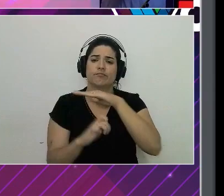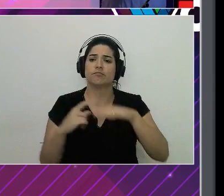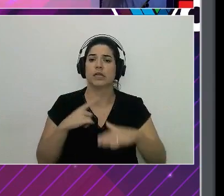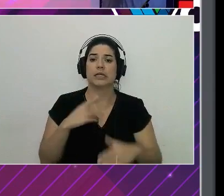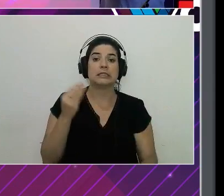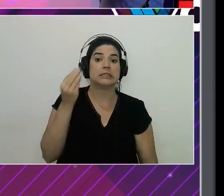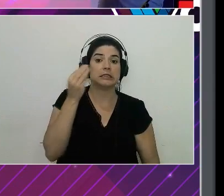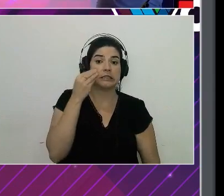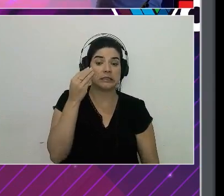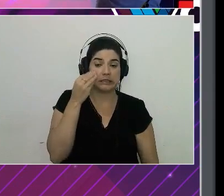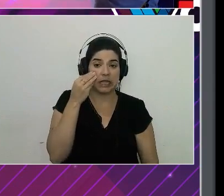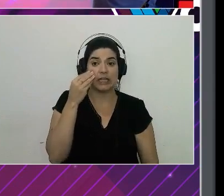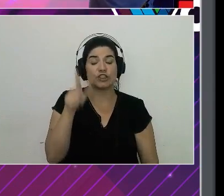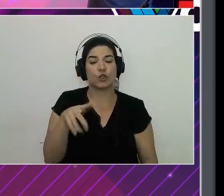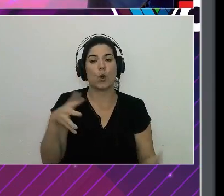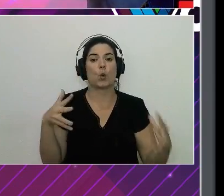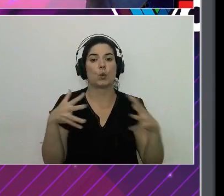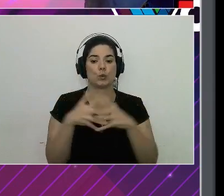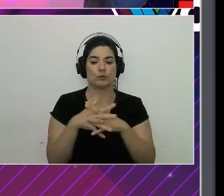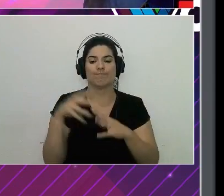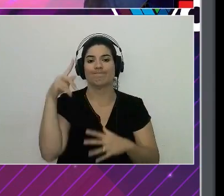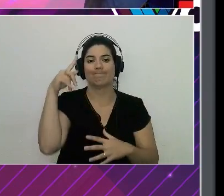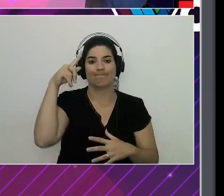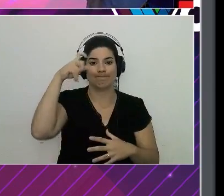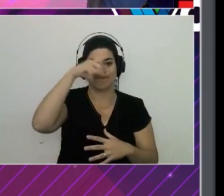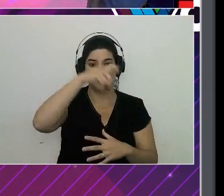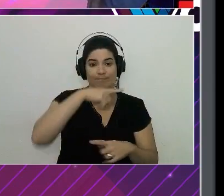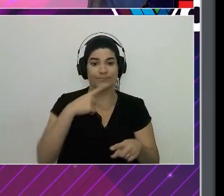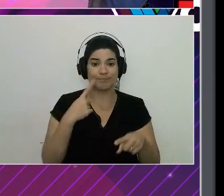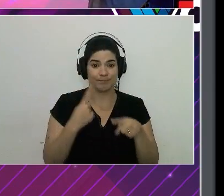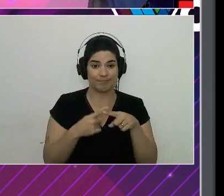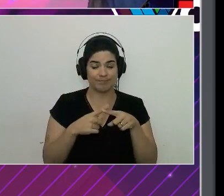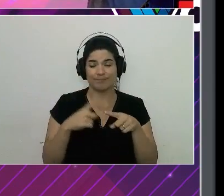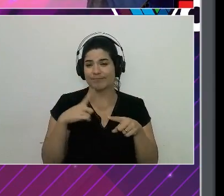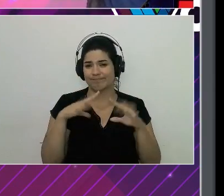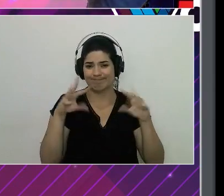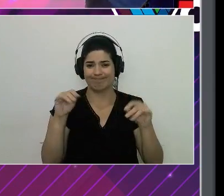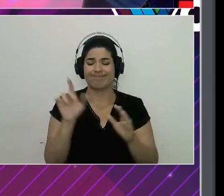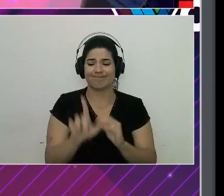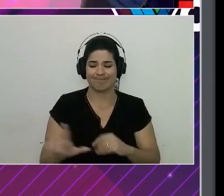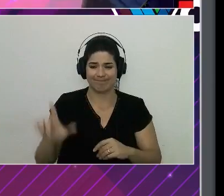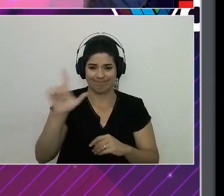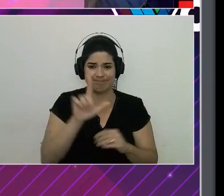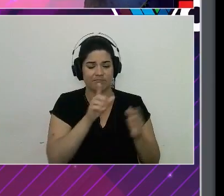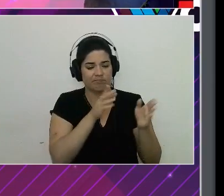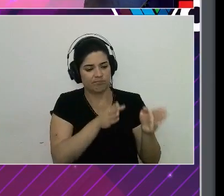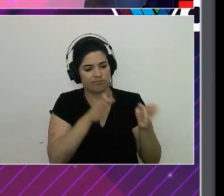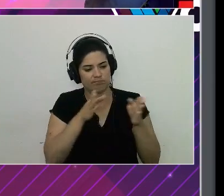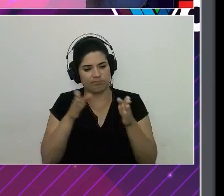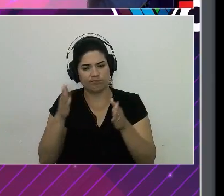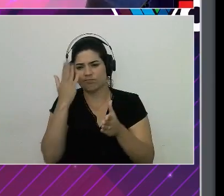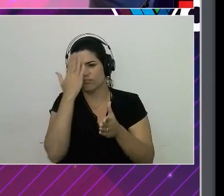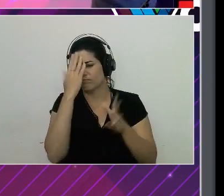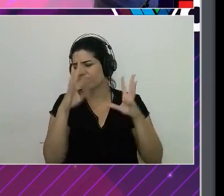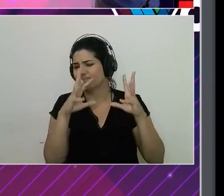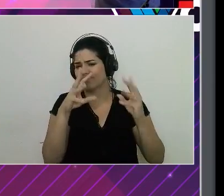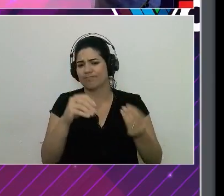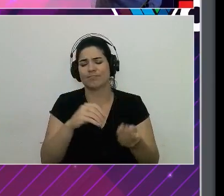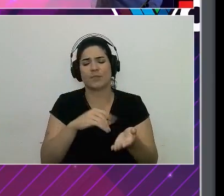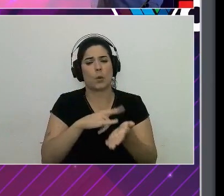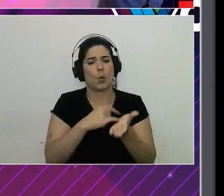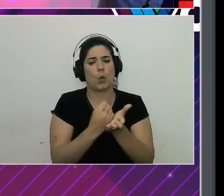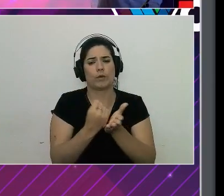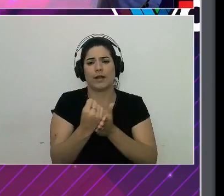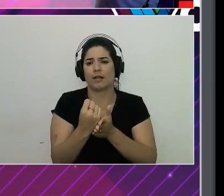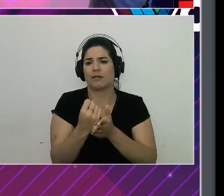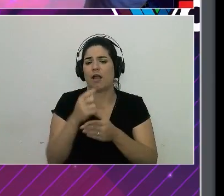super complexo, porque além de você ter toda essa lógica de várias requisições, ter que saber o contrato de todas as APIs, você ainda cai